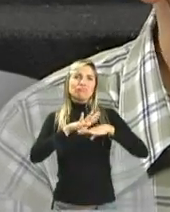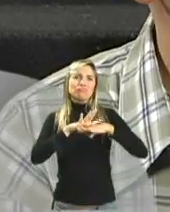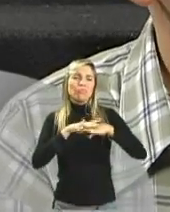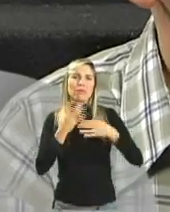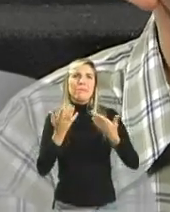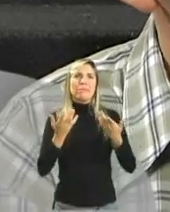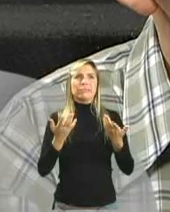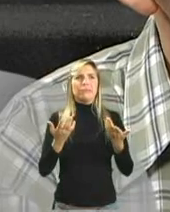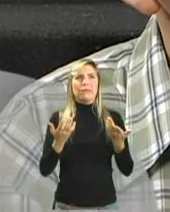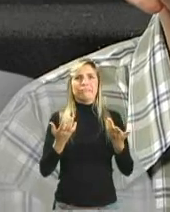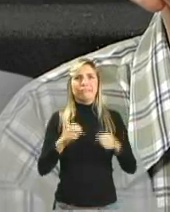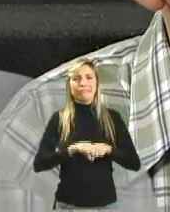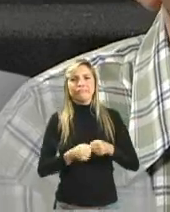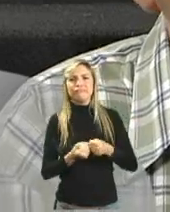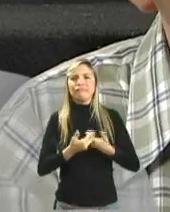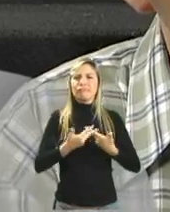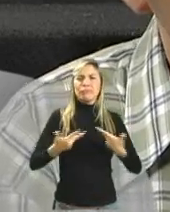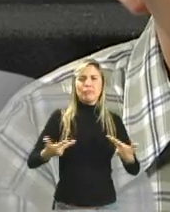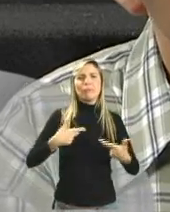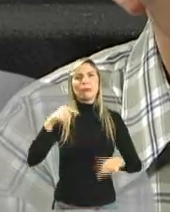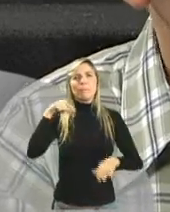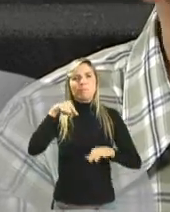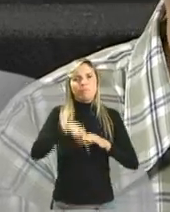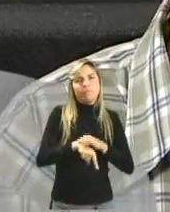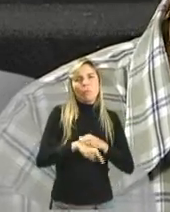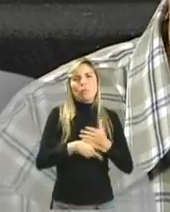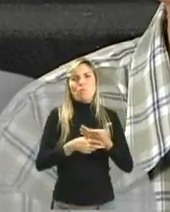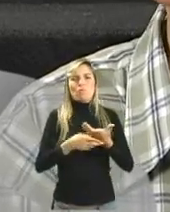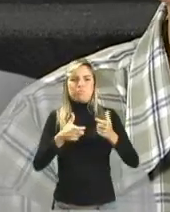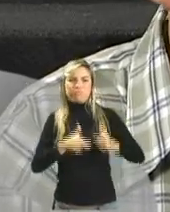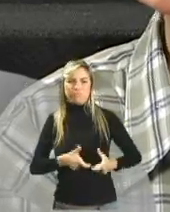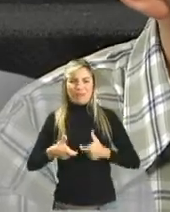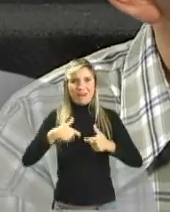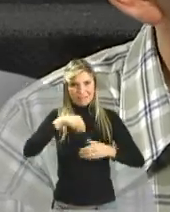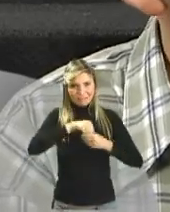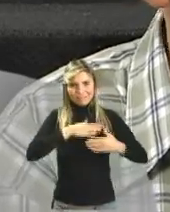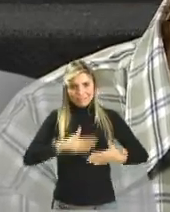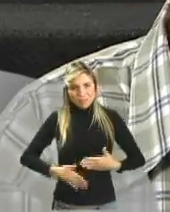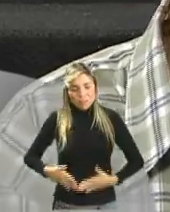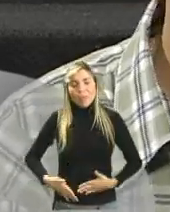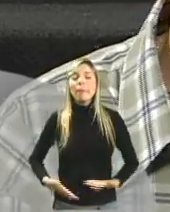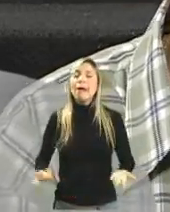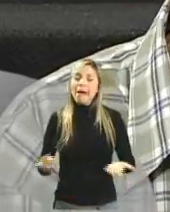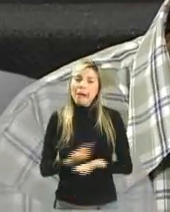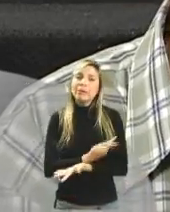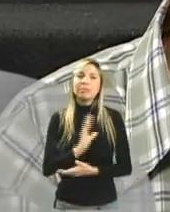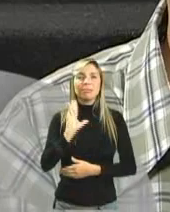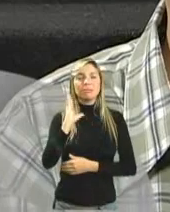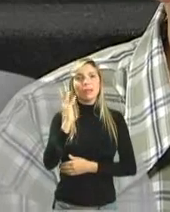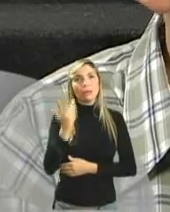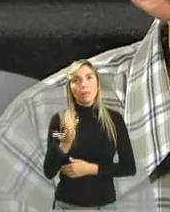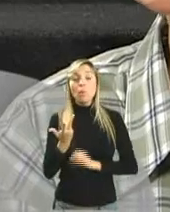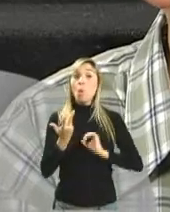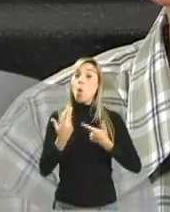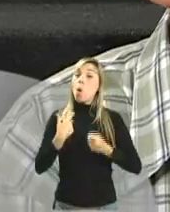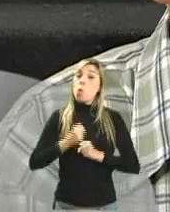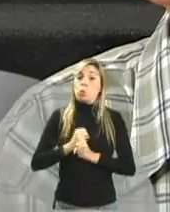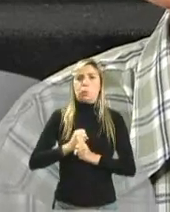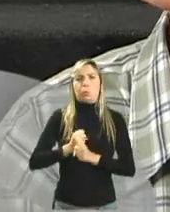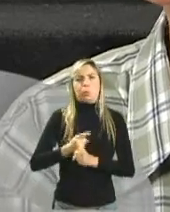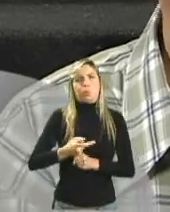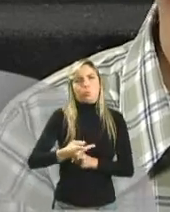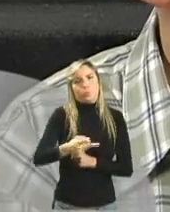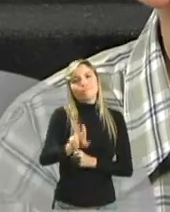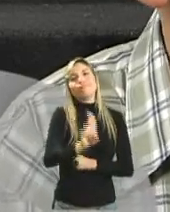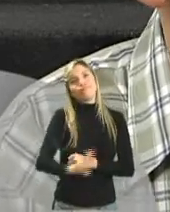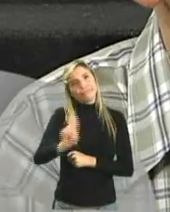de traumas, que de repente têm a perfuração ou não desses órgãos, e aí temporariamente ou